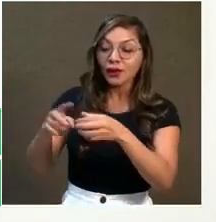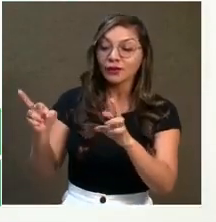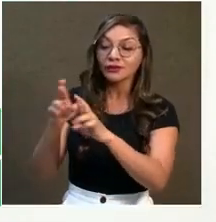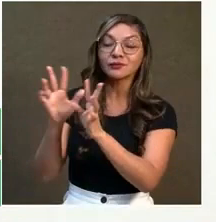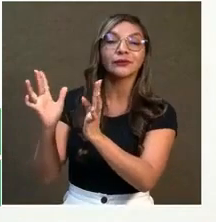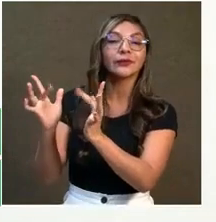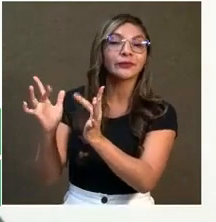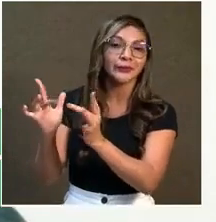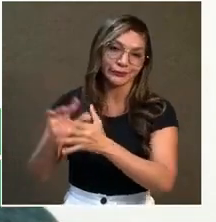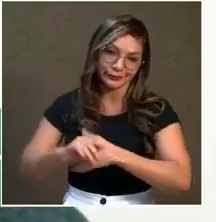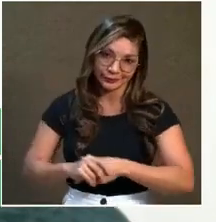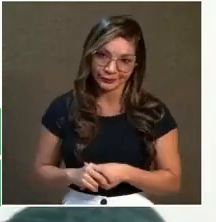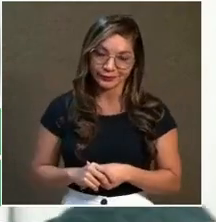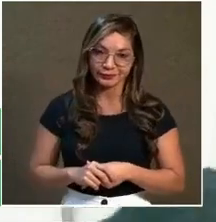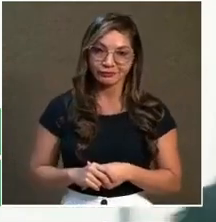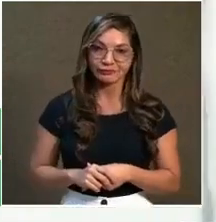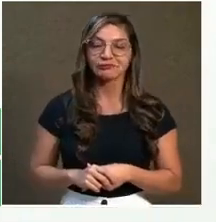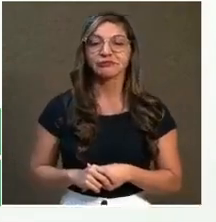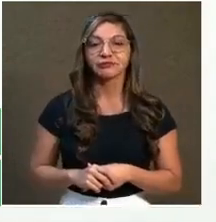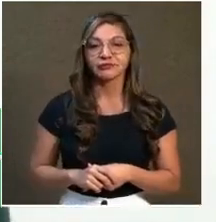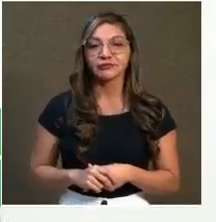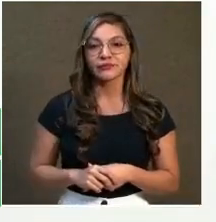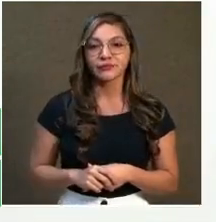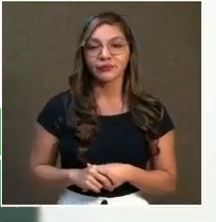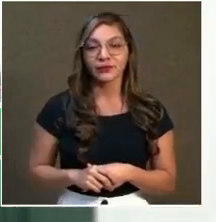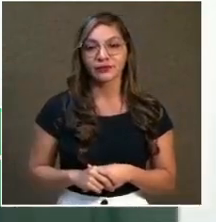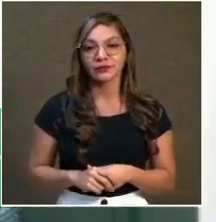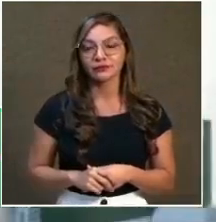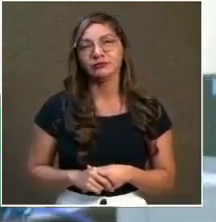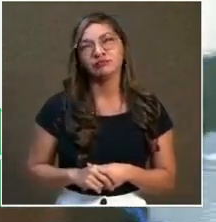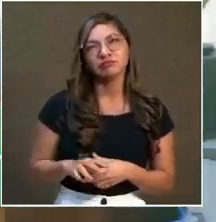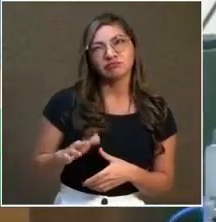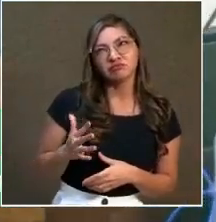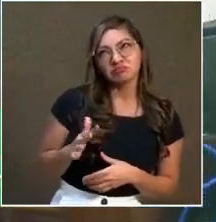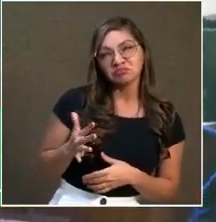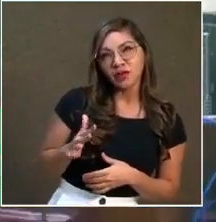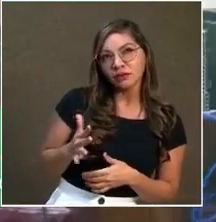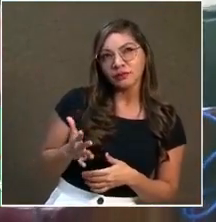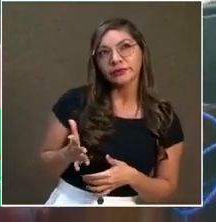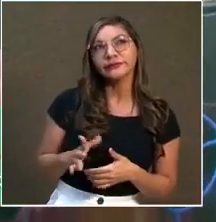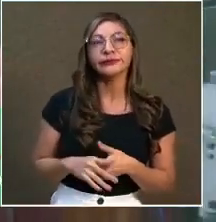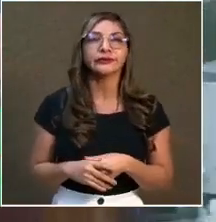relacionamento. Quando foi, excelências? Por volta de